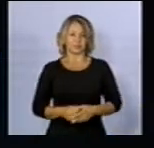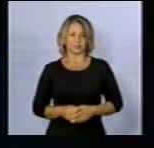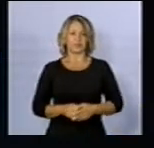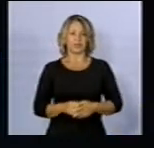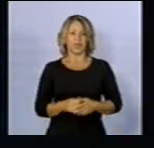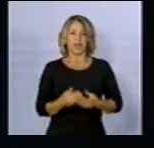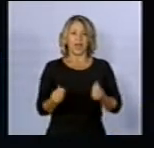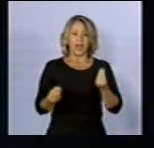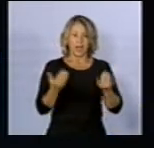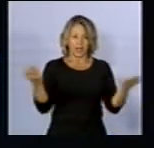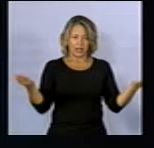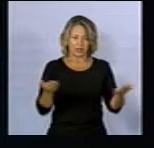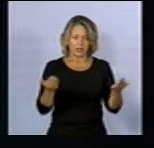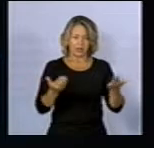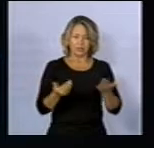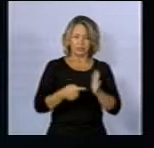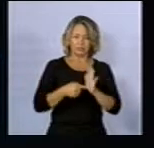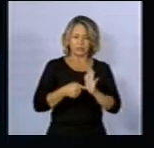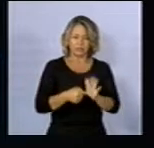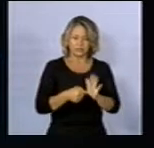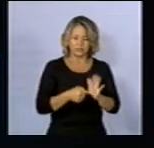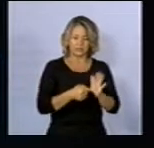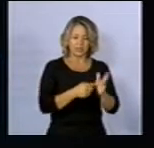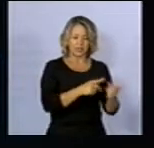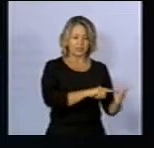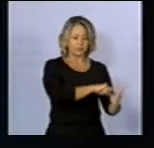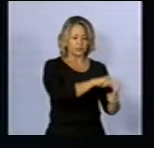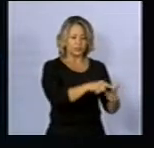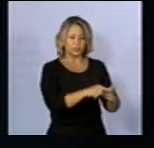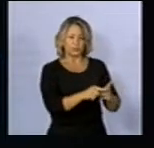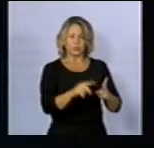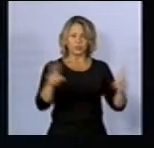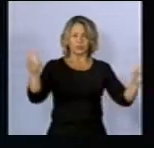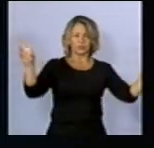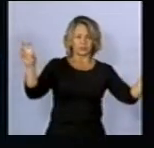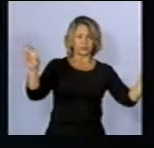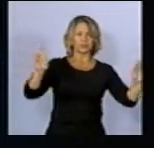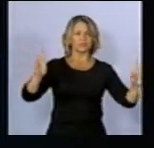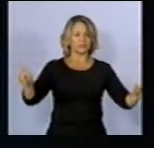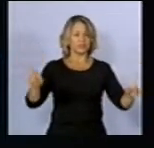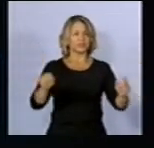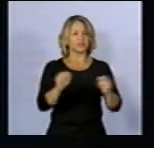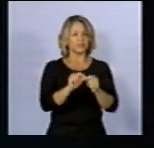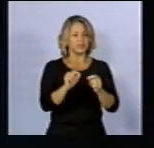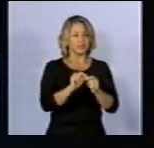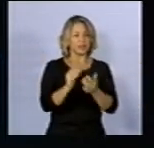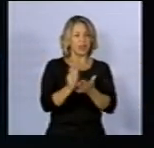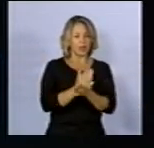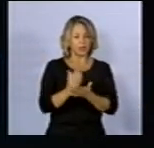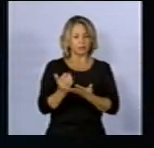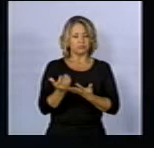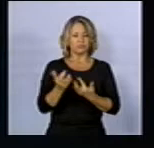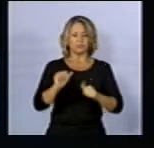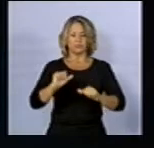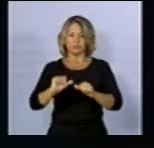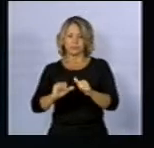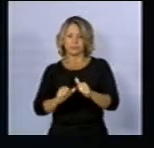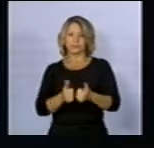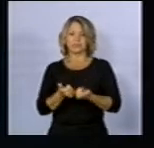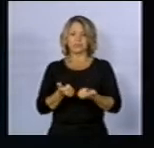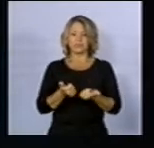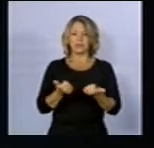Em relação a essas duas, então, situações, eram levantadas algumas variáveis